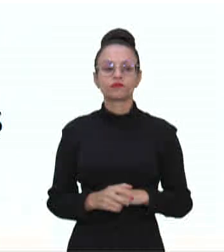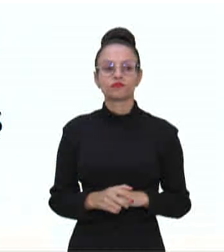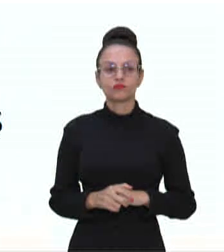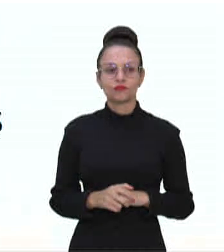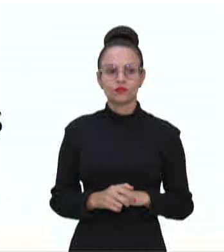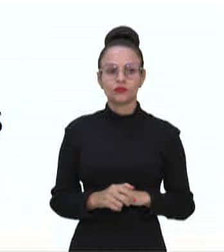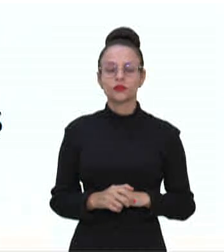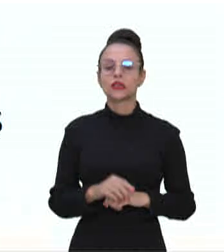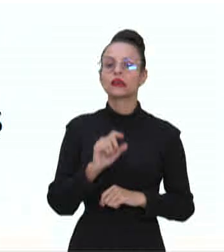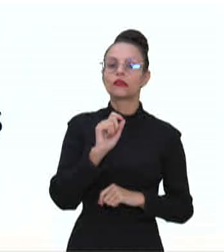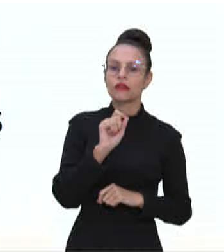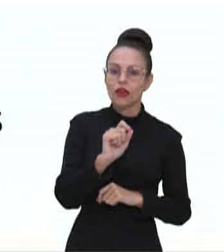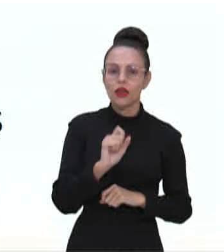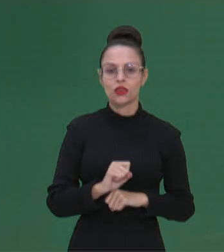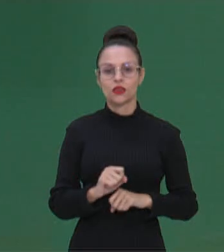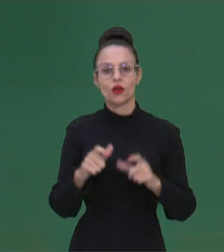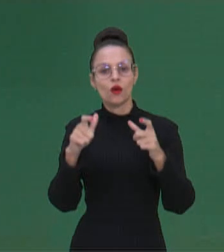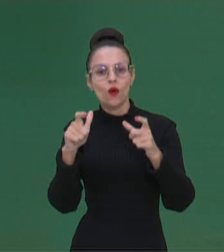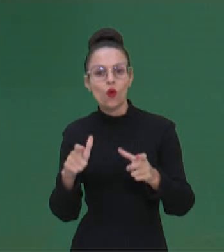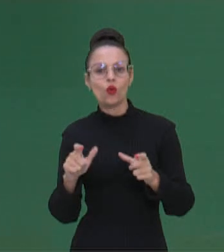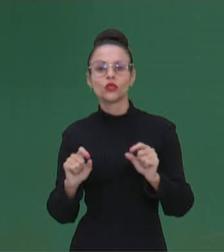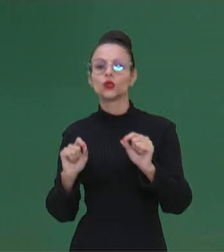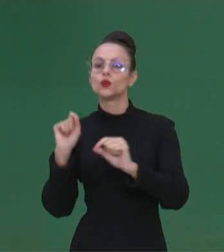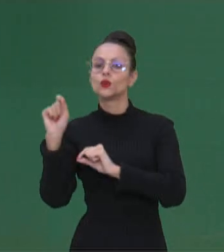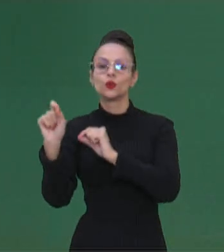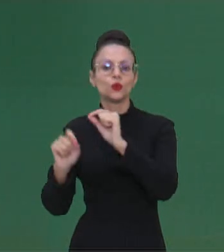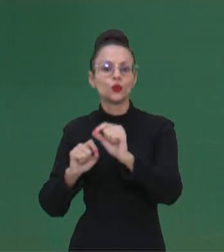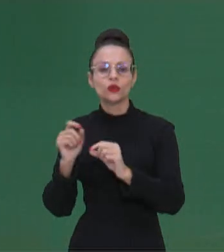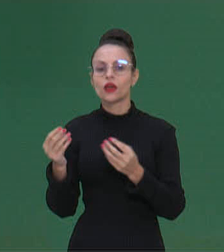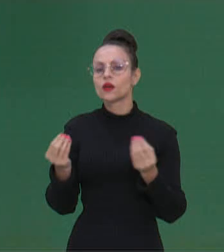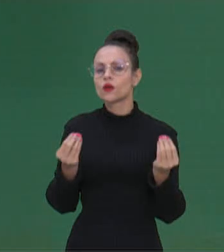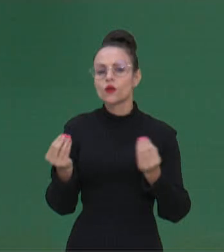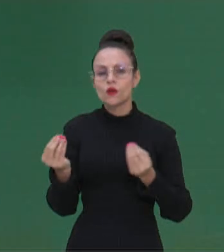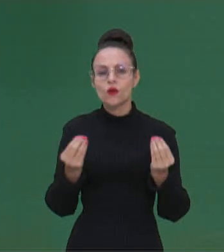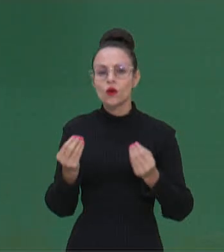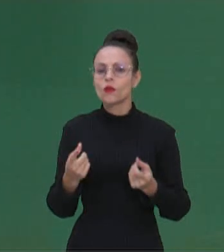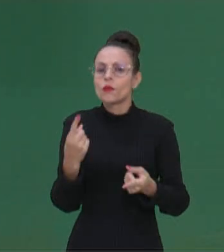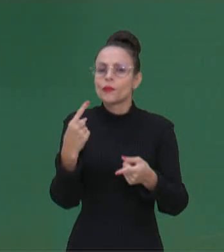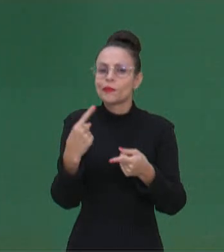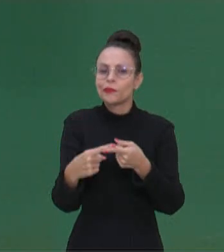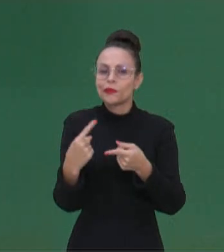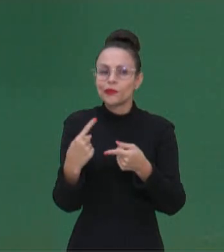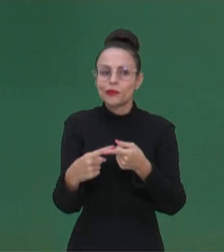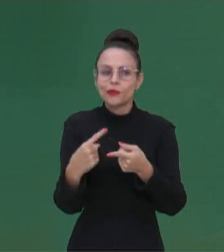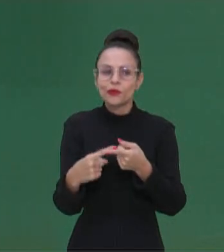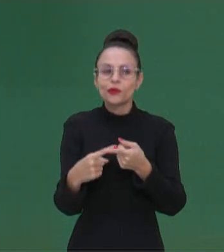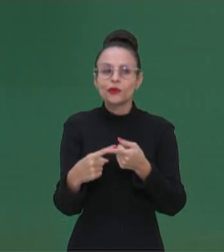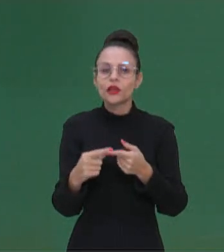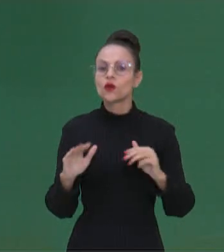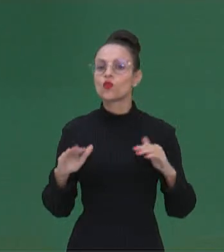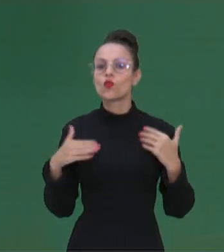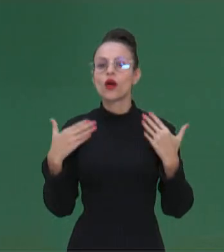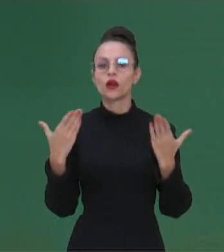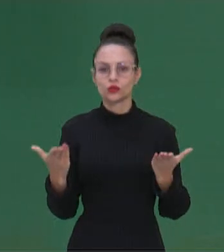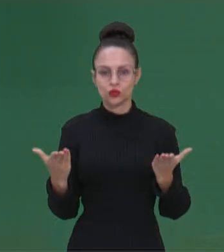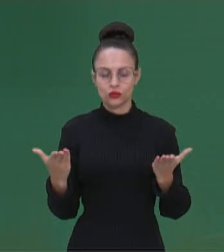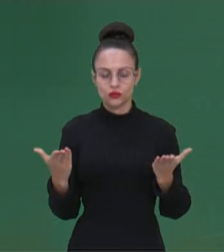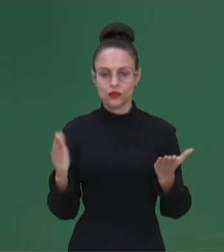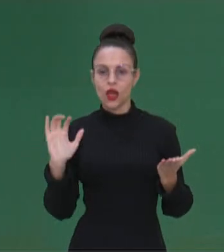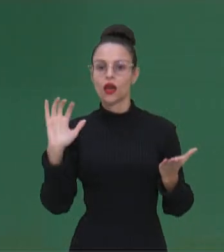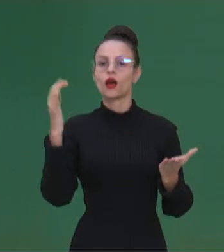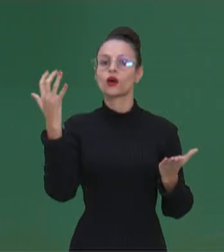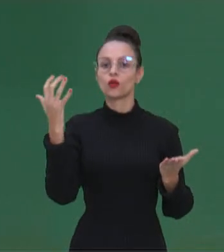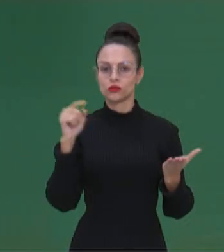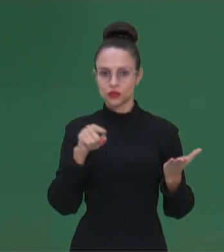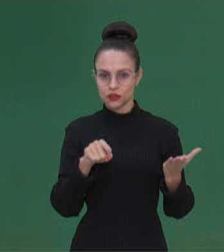indagações: quem, onde, o que, como, por que e quando